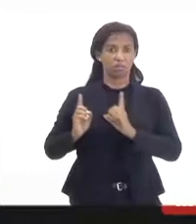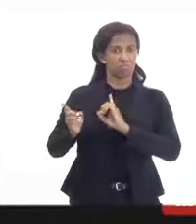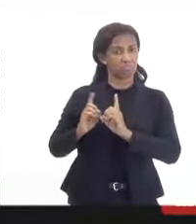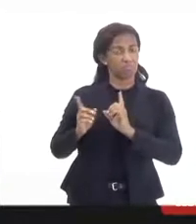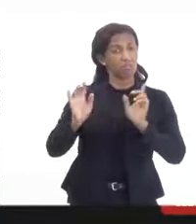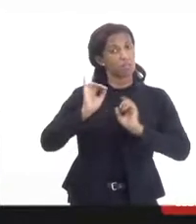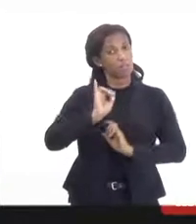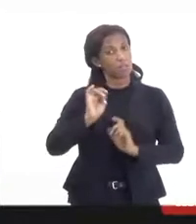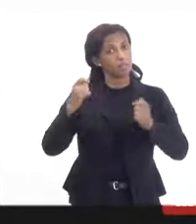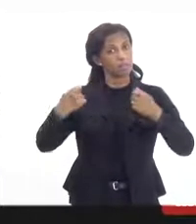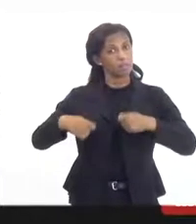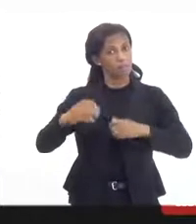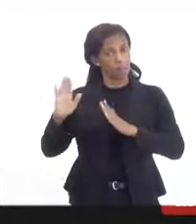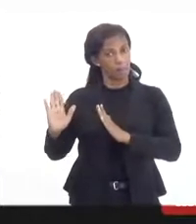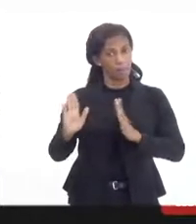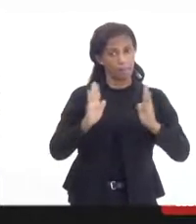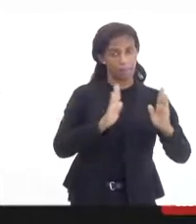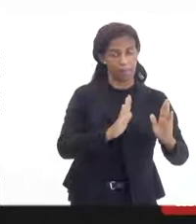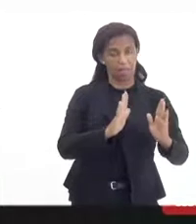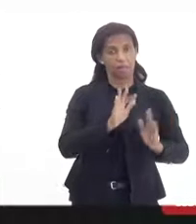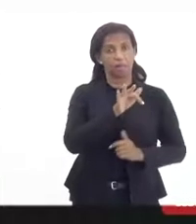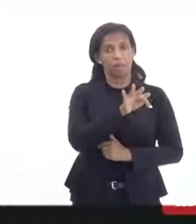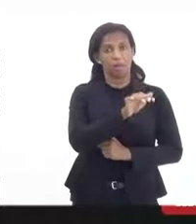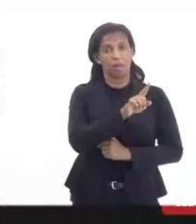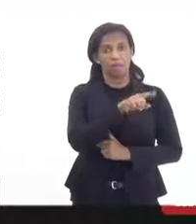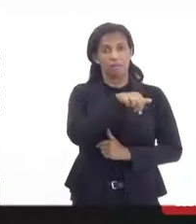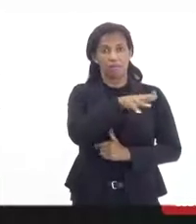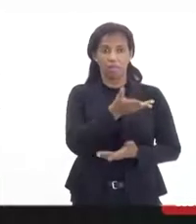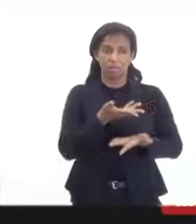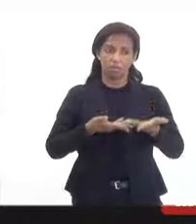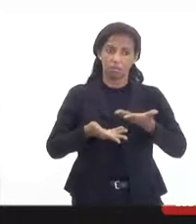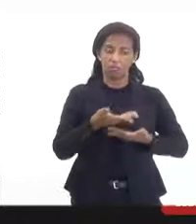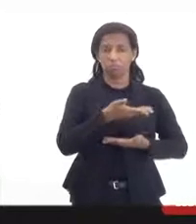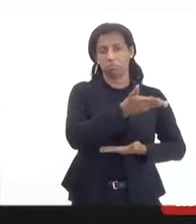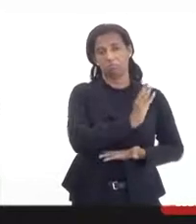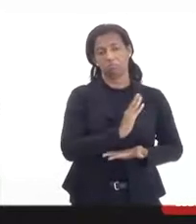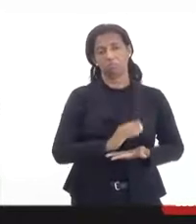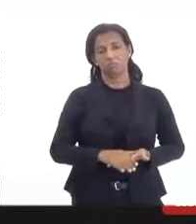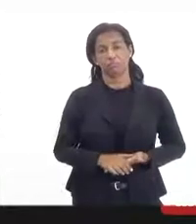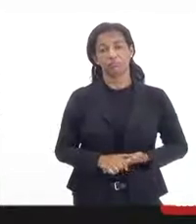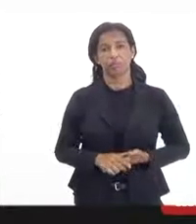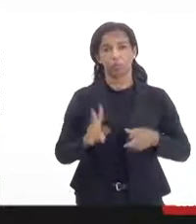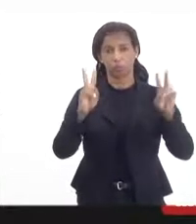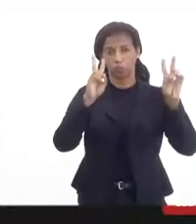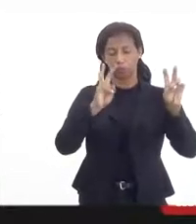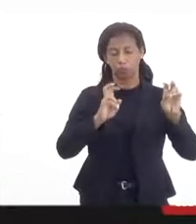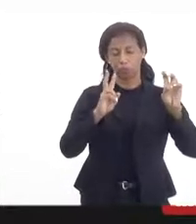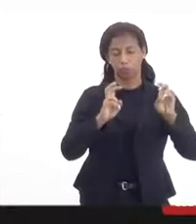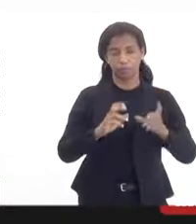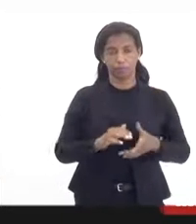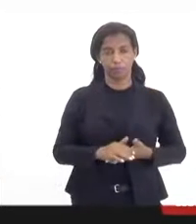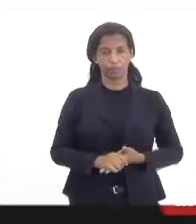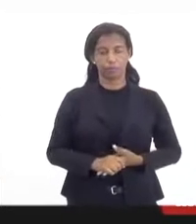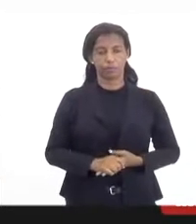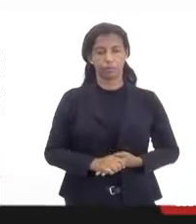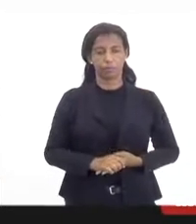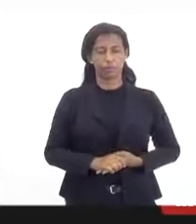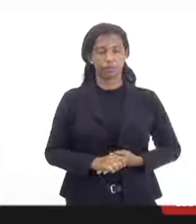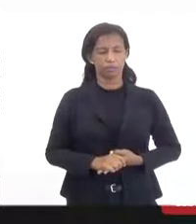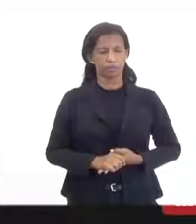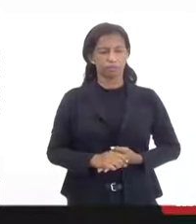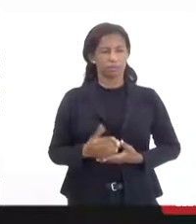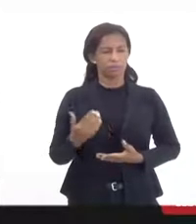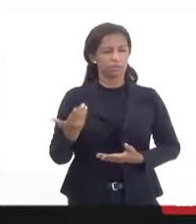seja necessário, passaria para a Fazenda abordar o tema, tá?